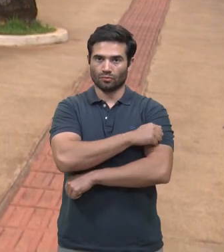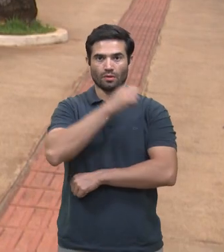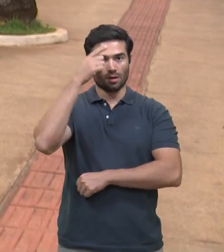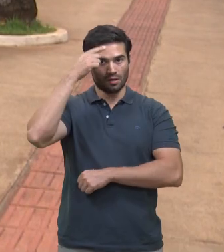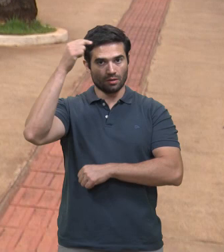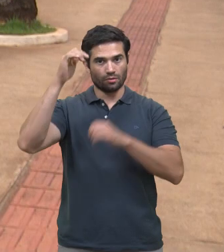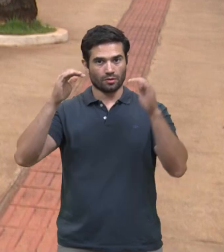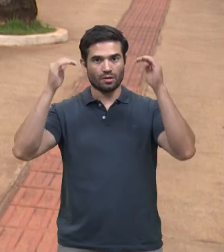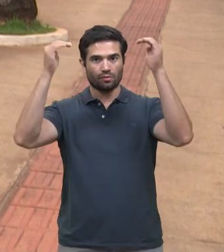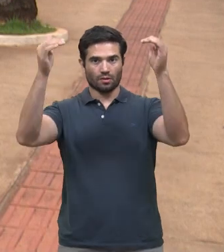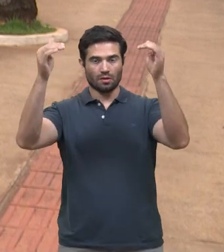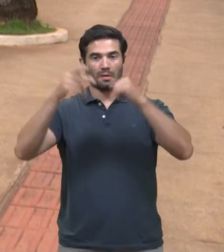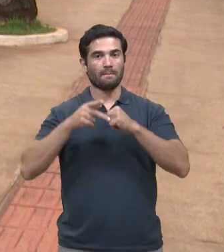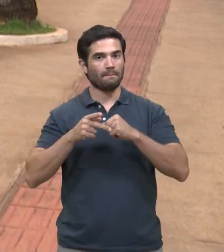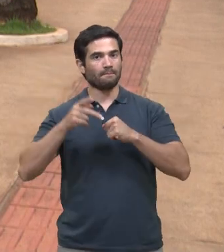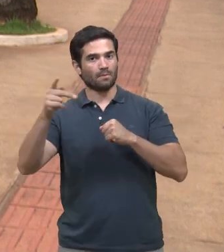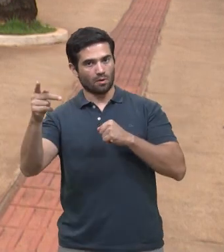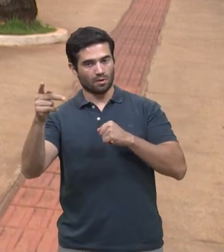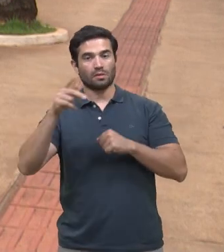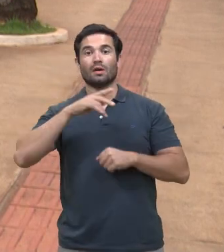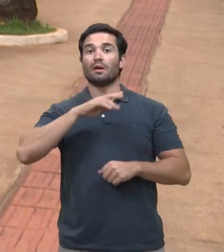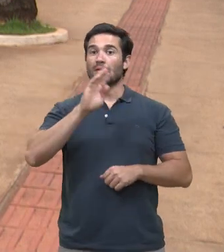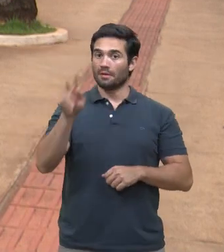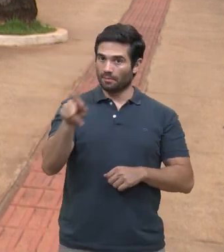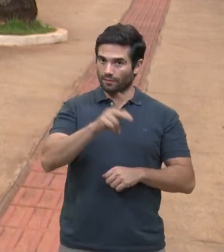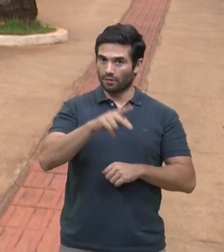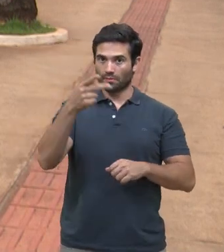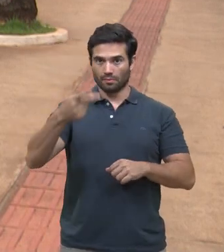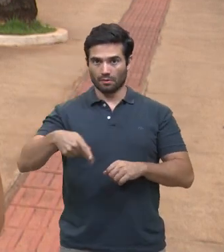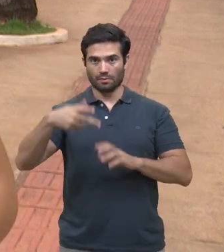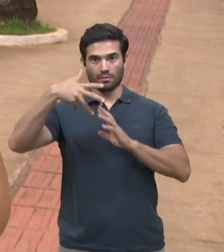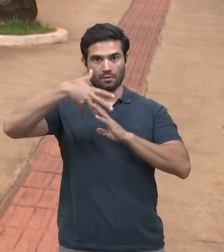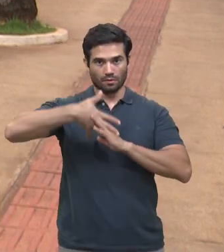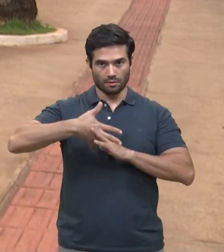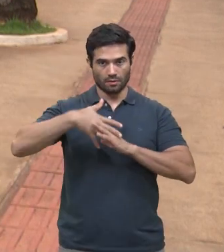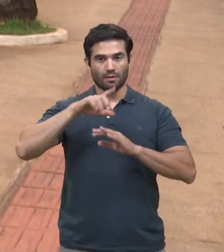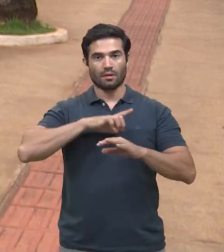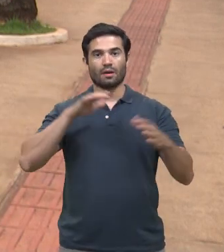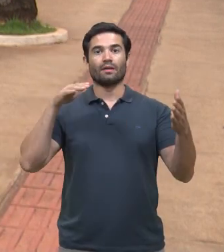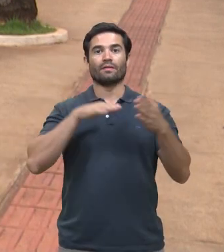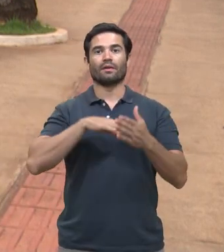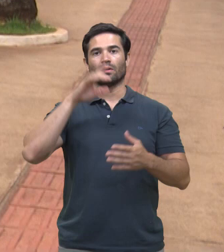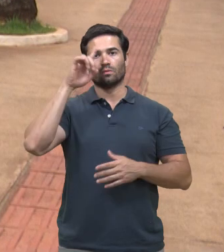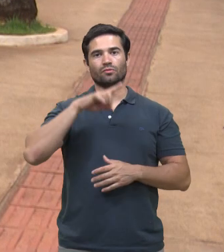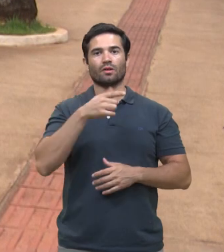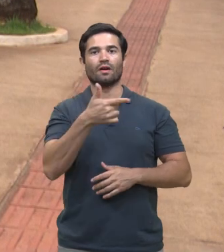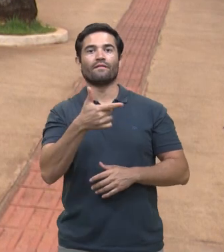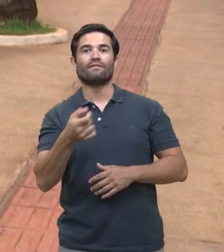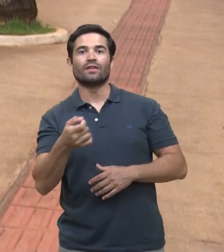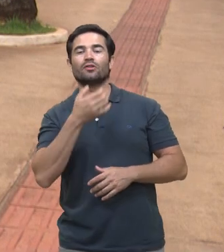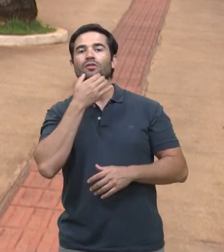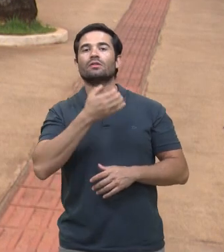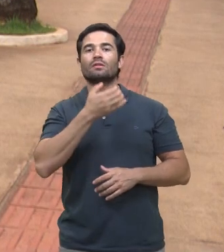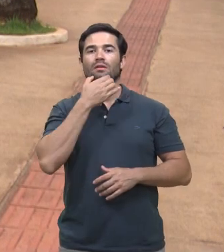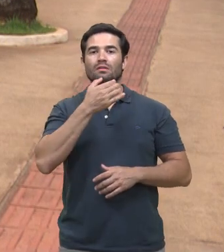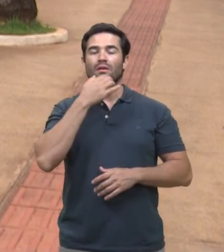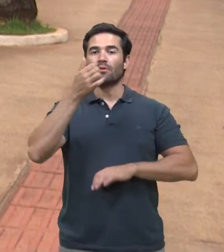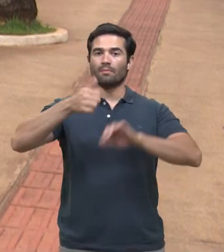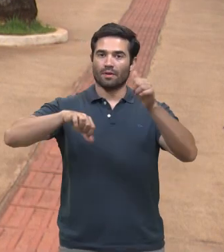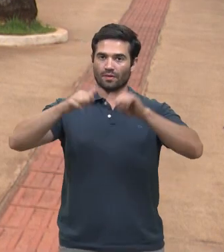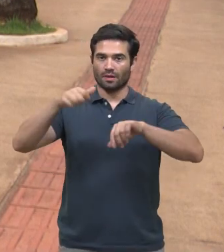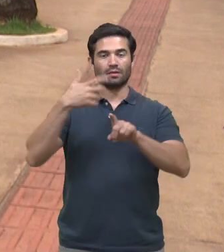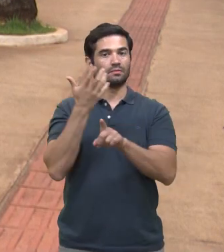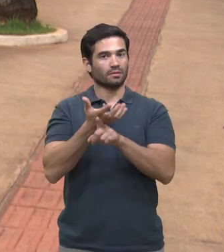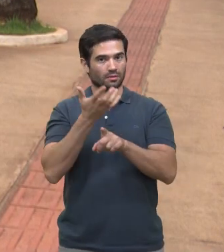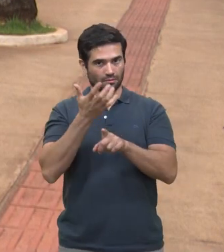estudantes de graduação, pós-graduação e professores da UFMS têm até o dia 20 de dezembro para avaliar as